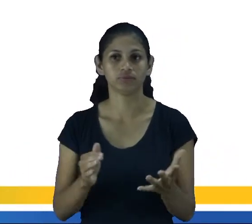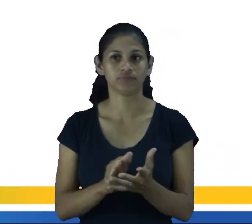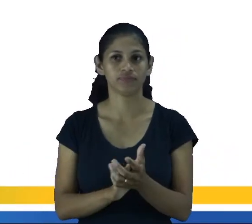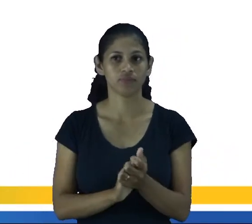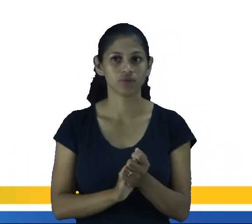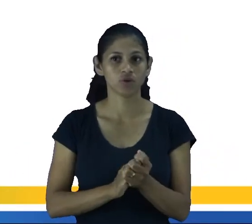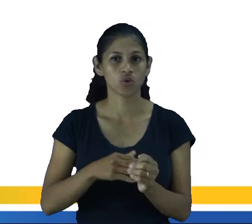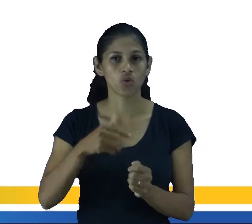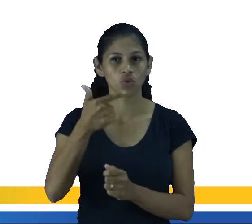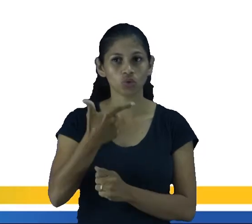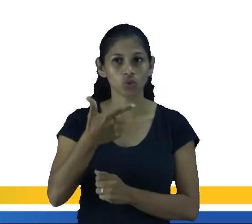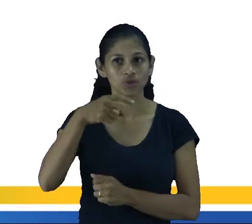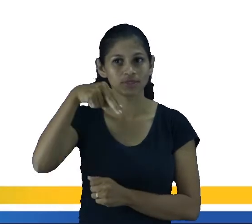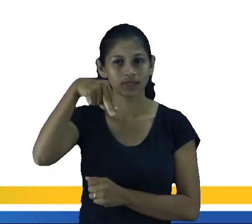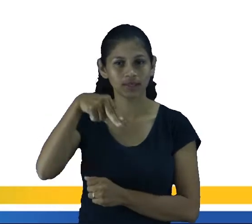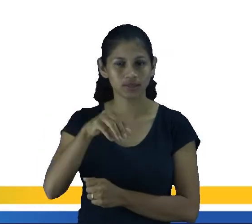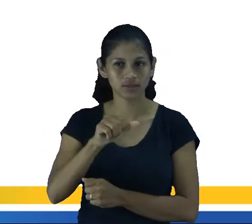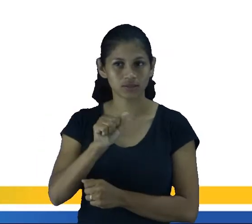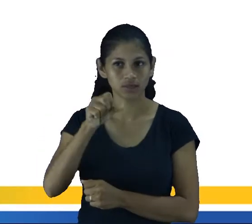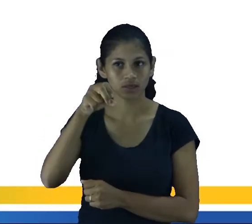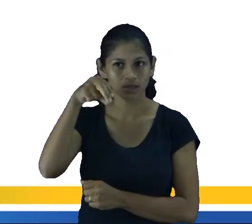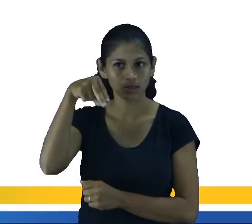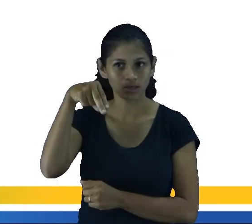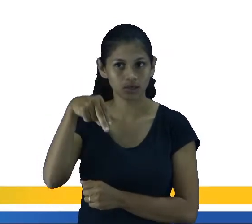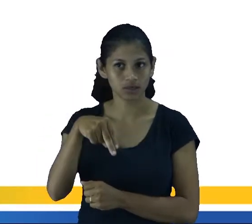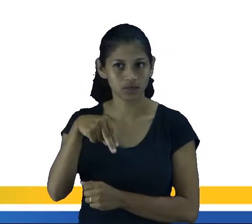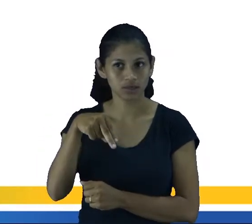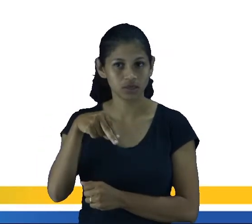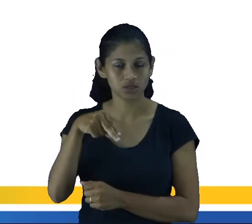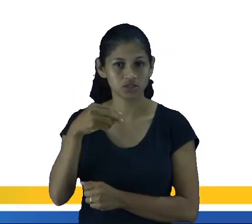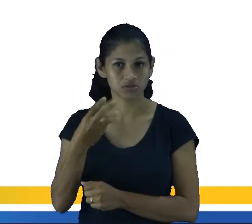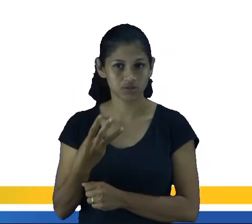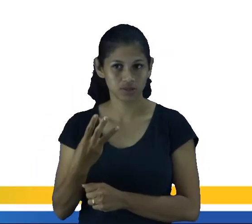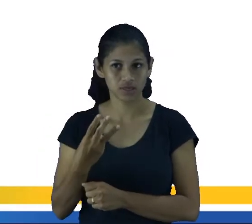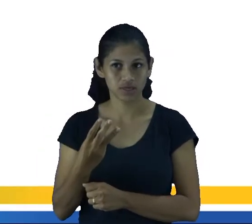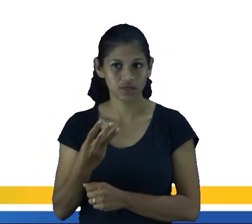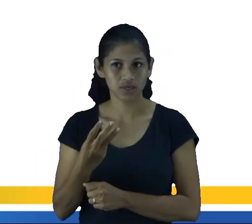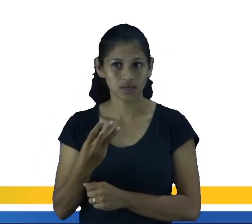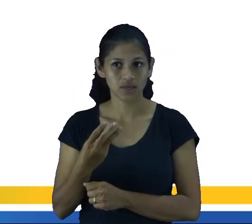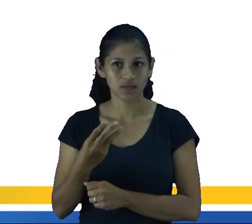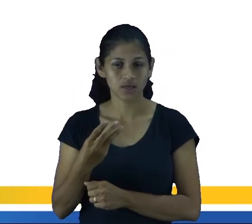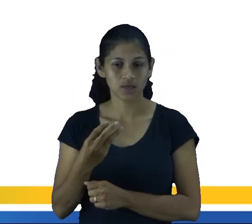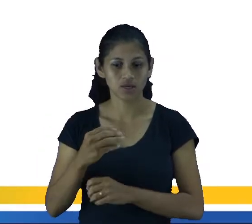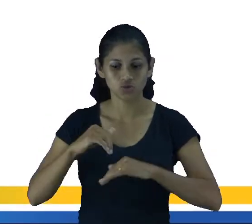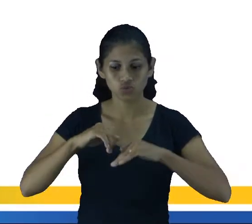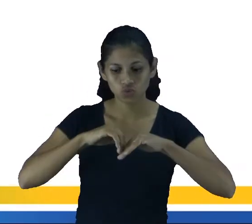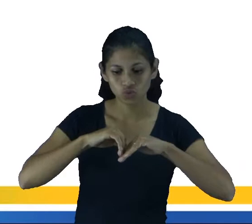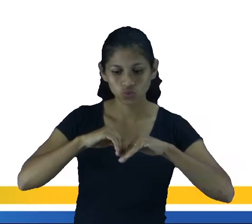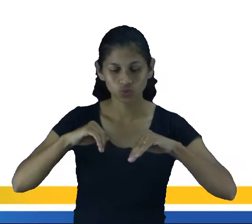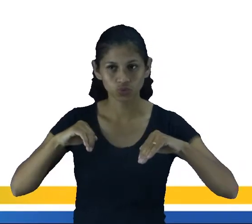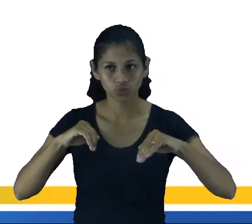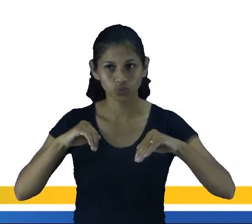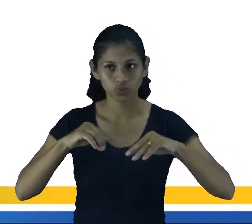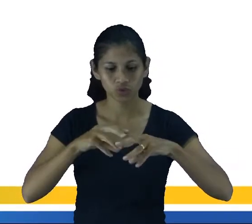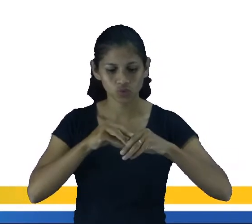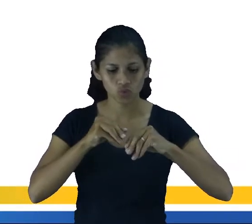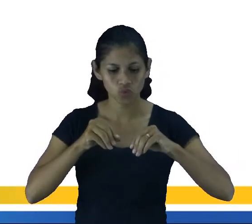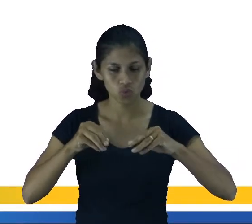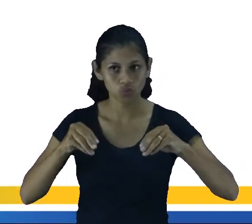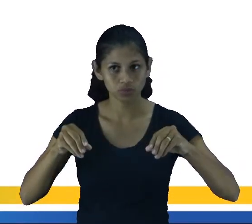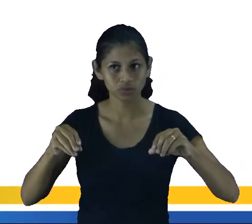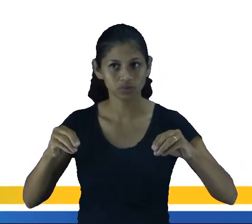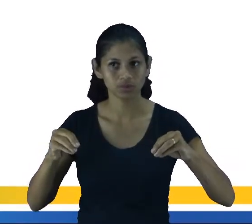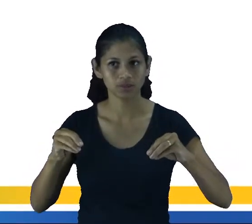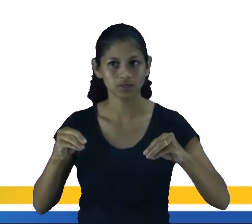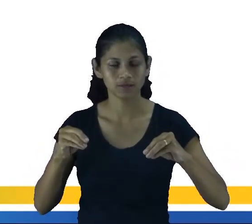2NaN3, né, que quando vai ter ali a questão da colisão ali de um acidente, vai liberar quem? A gente vai liberar o gás